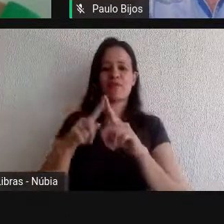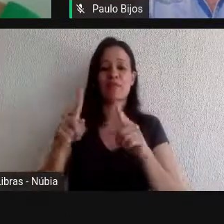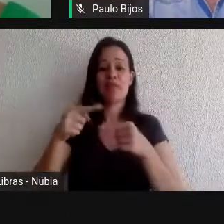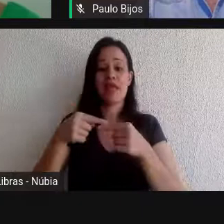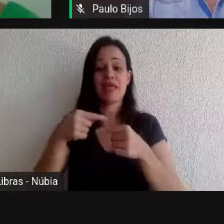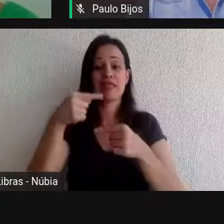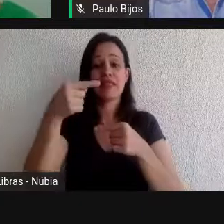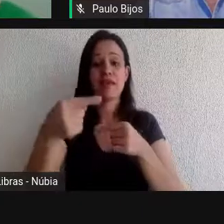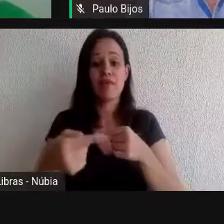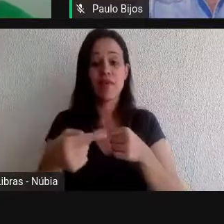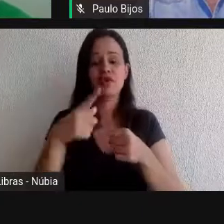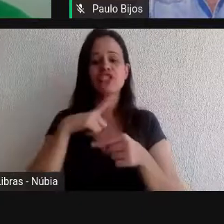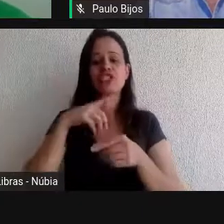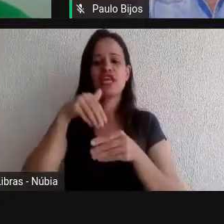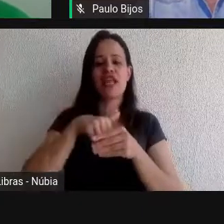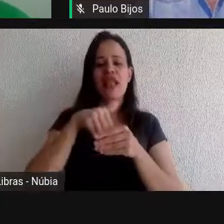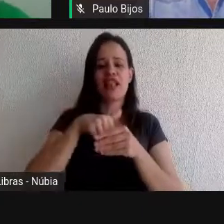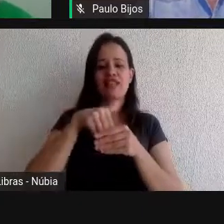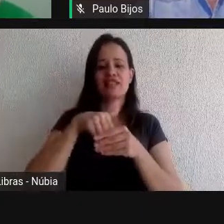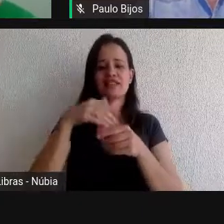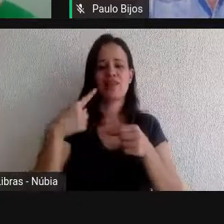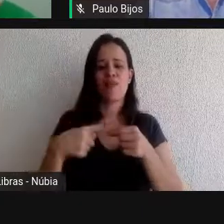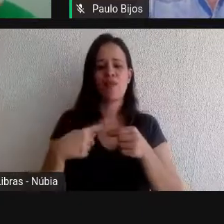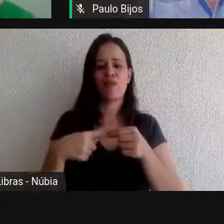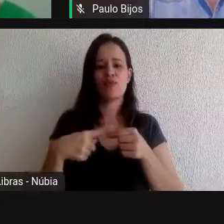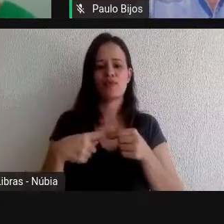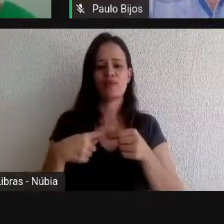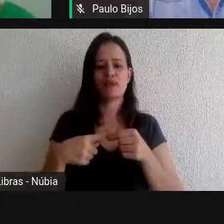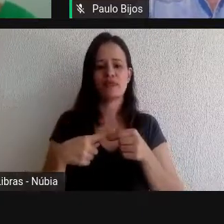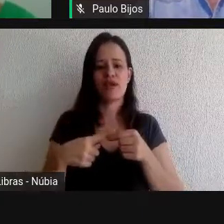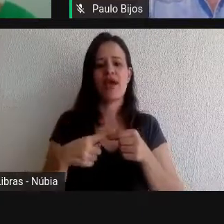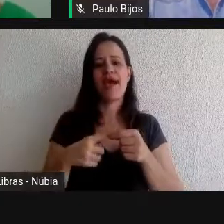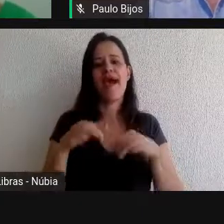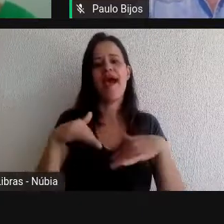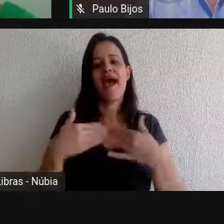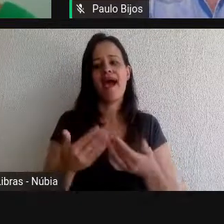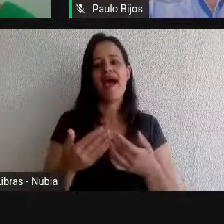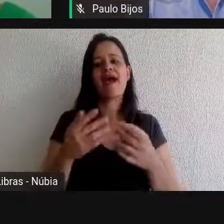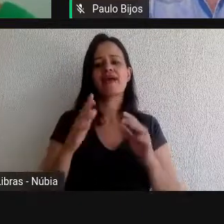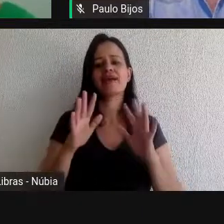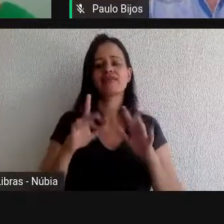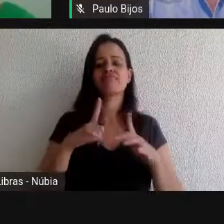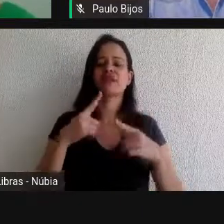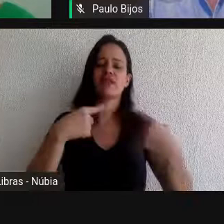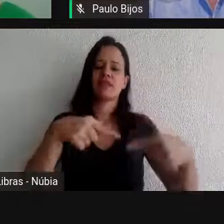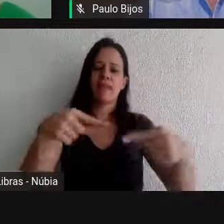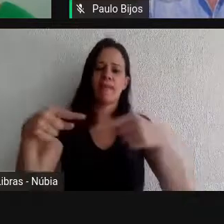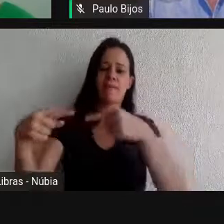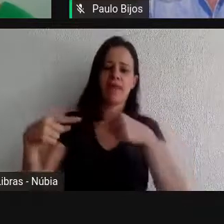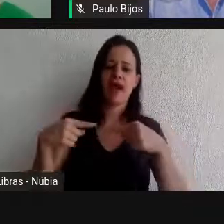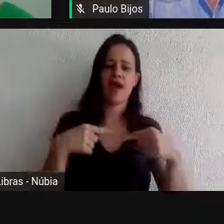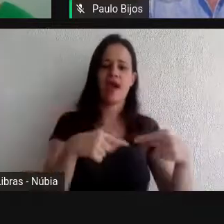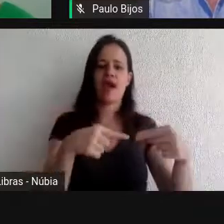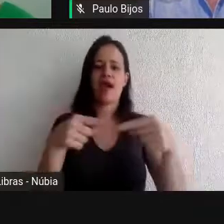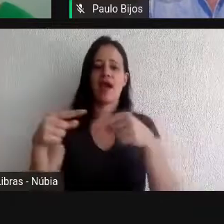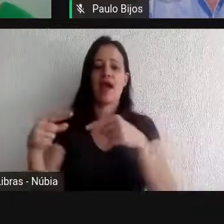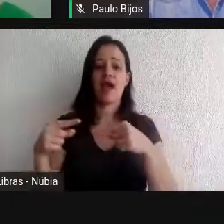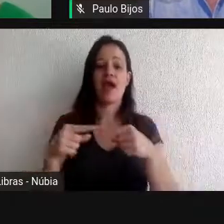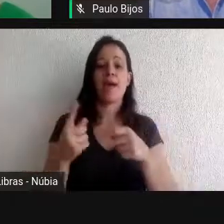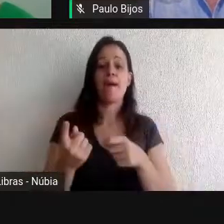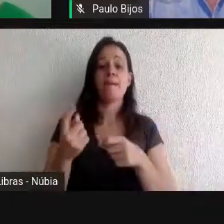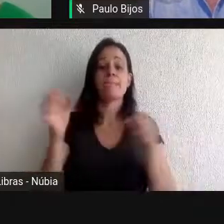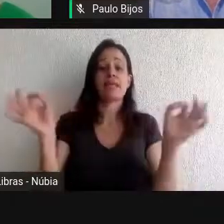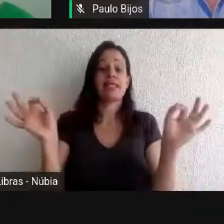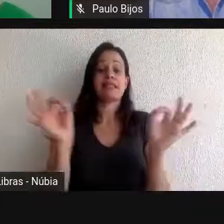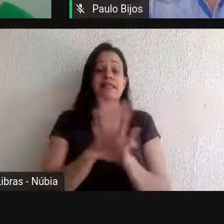a gente teve as eleições municipais, e isso deu uma arrefecida no debate legislativo. Quando retomar o debate, o produto está